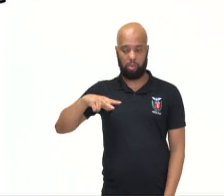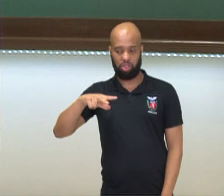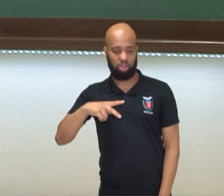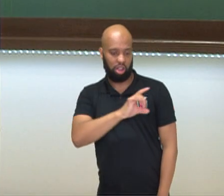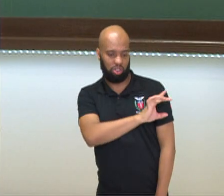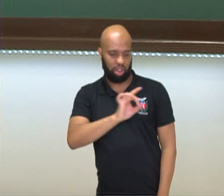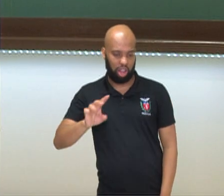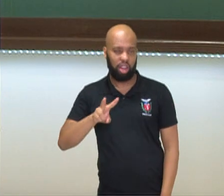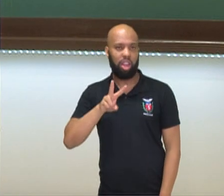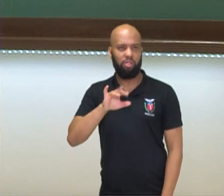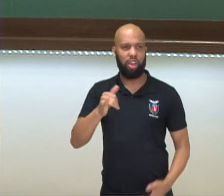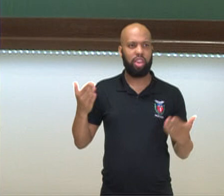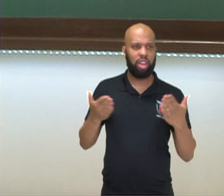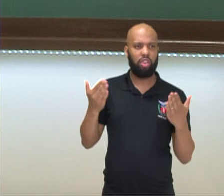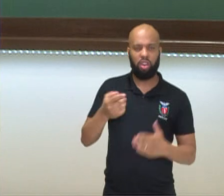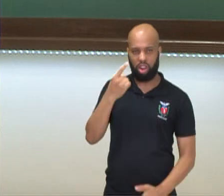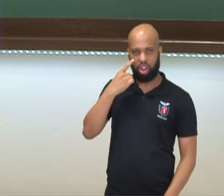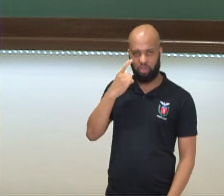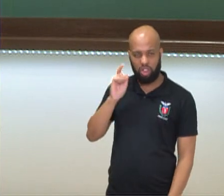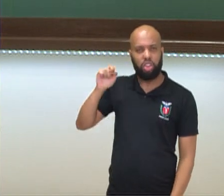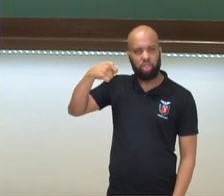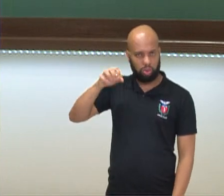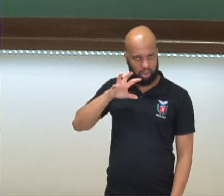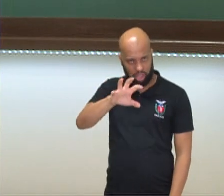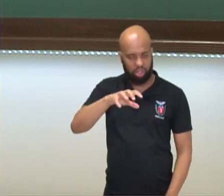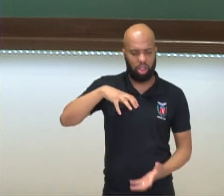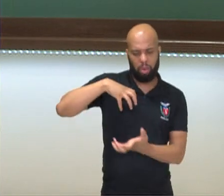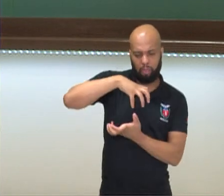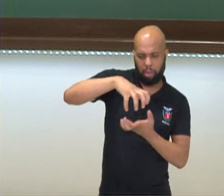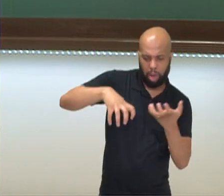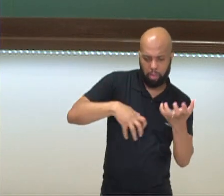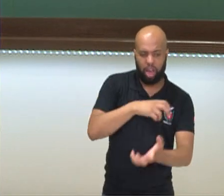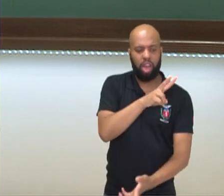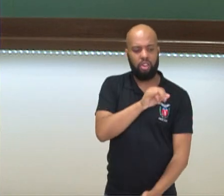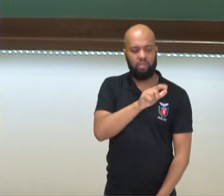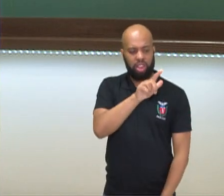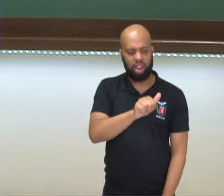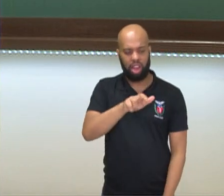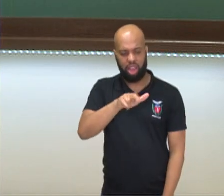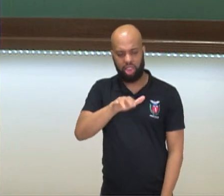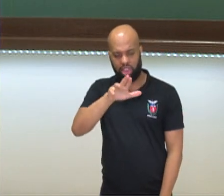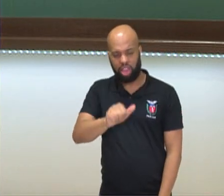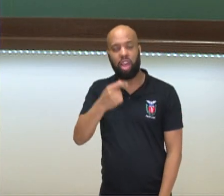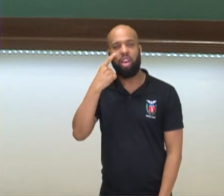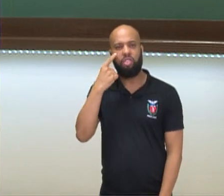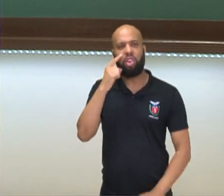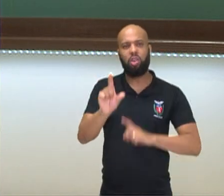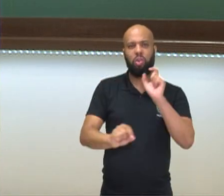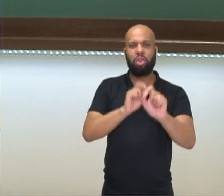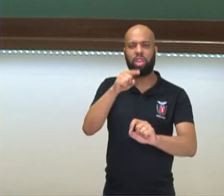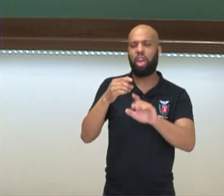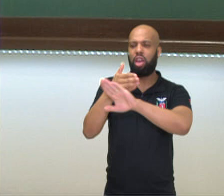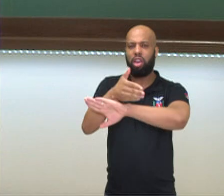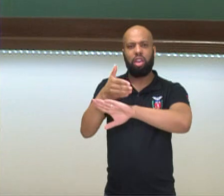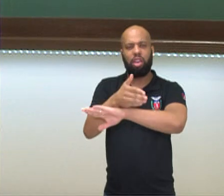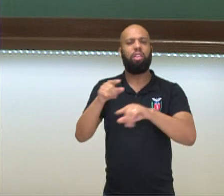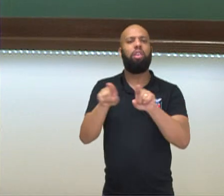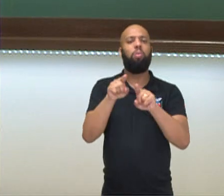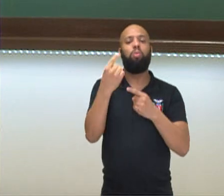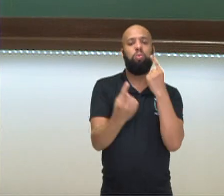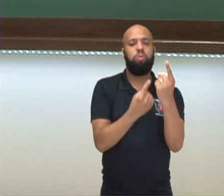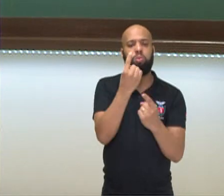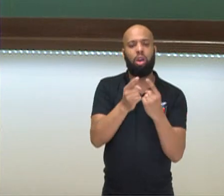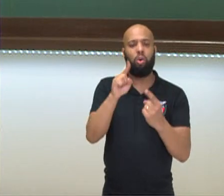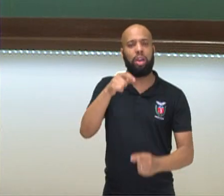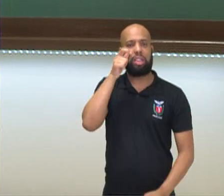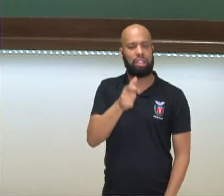particulares? Vamos dar uma olhada na revolta de Vila Rica e ver quais são alguns desses participantes e quais eram os